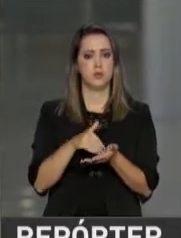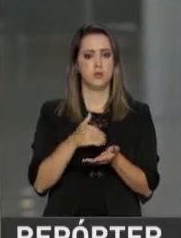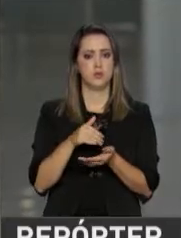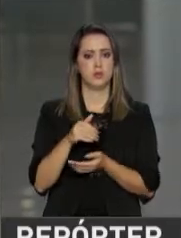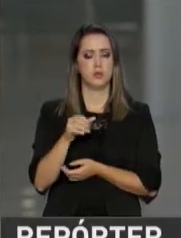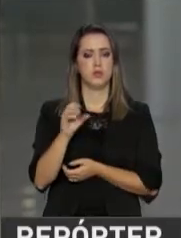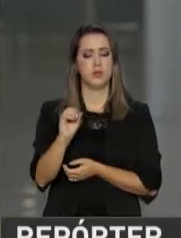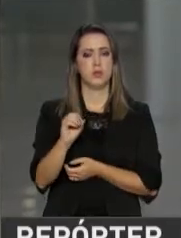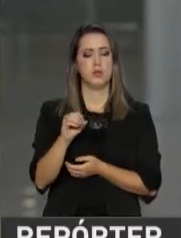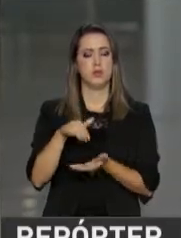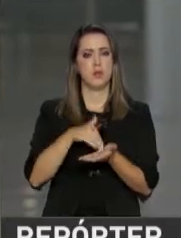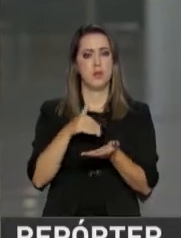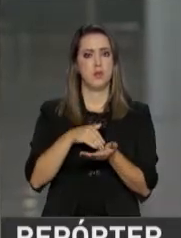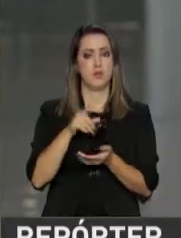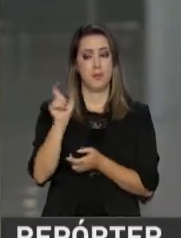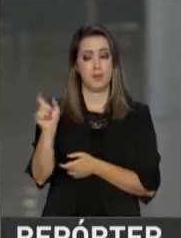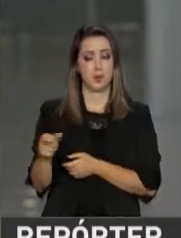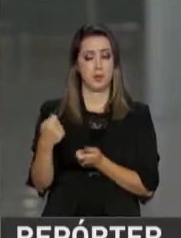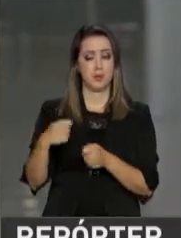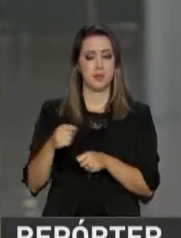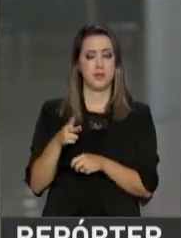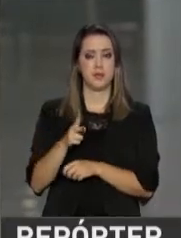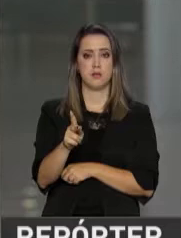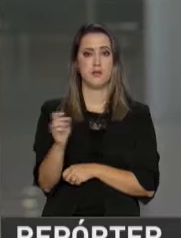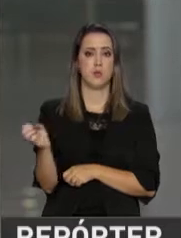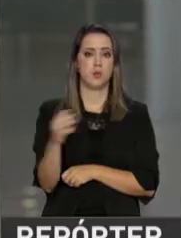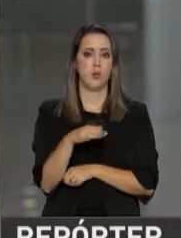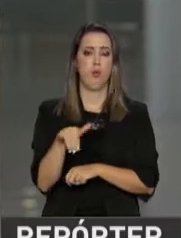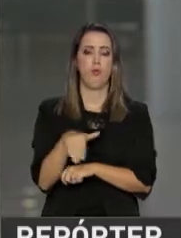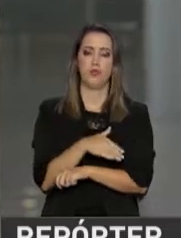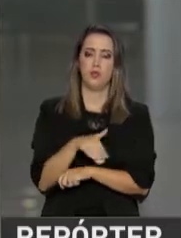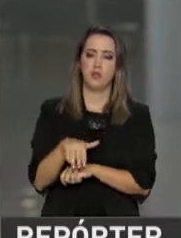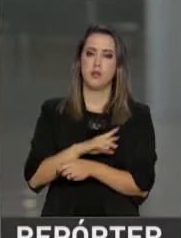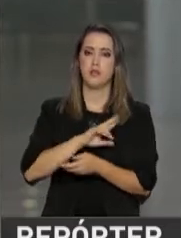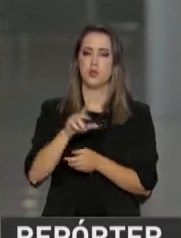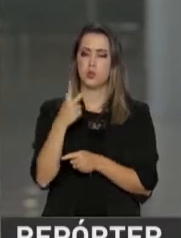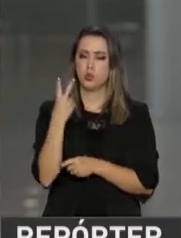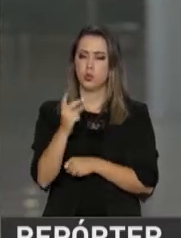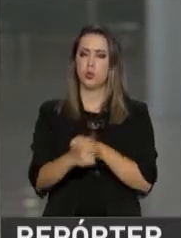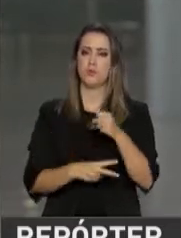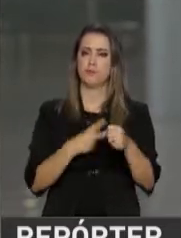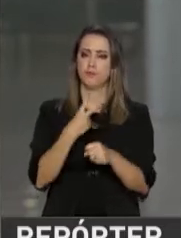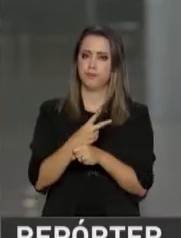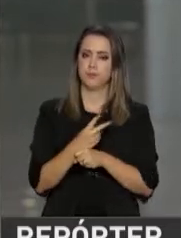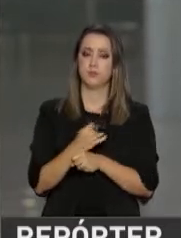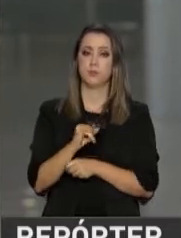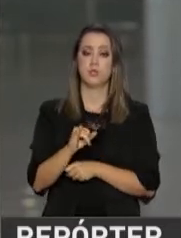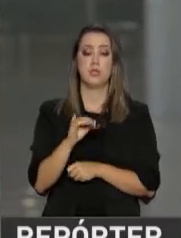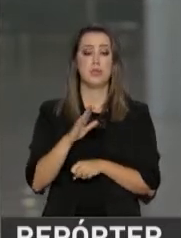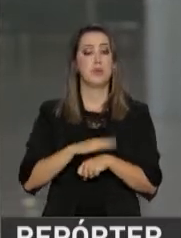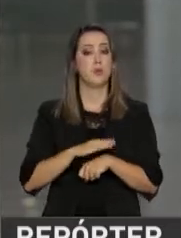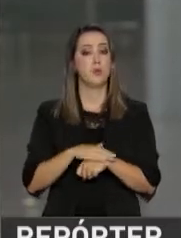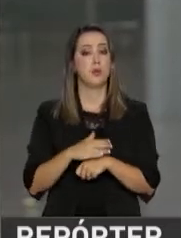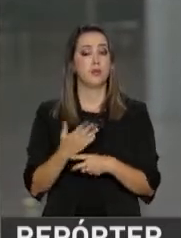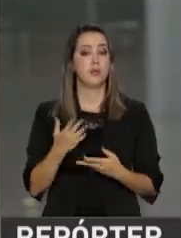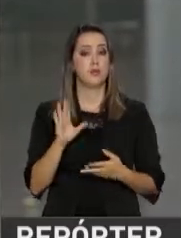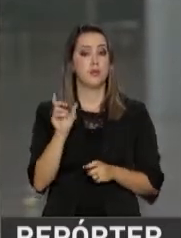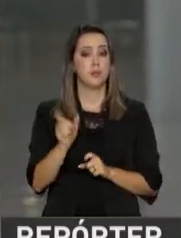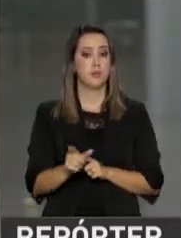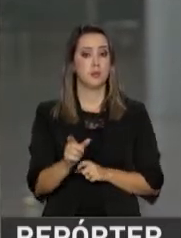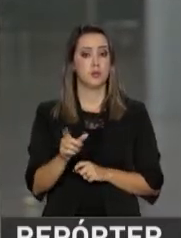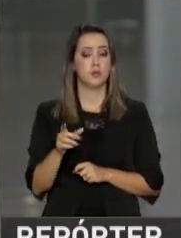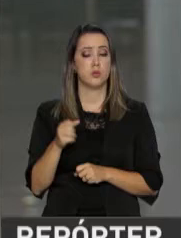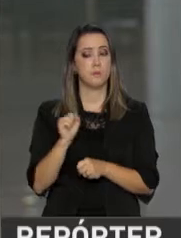a obrigação do beneficiário atualizar o cadastro de dois em dois anos se em algum momento o benefício